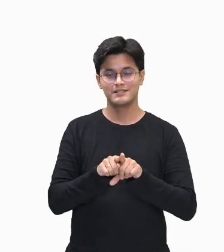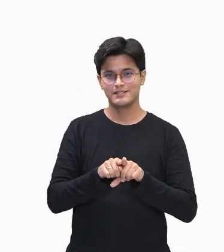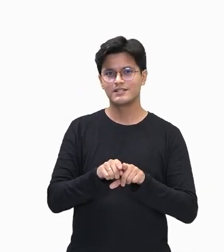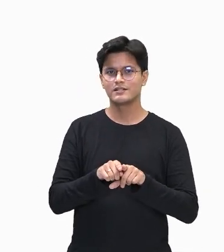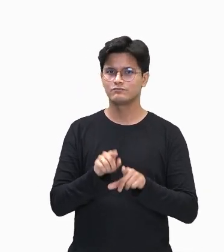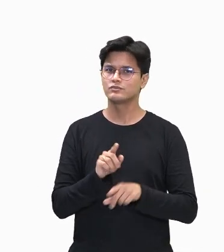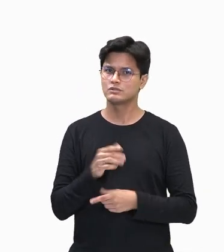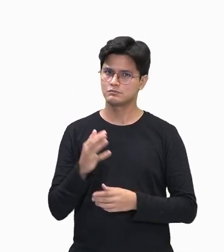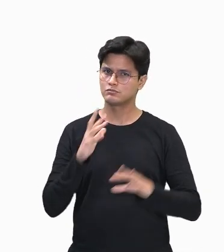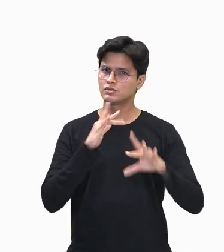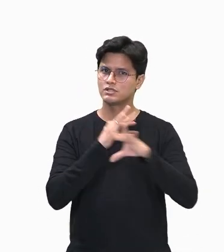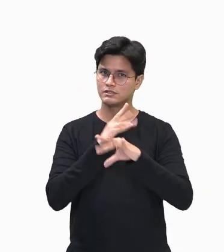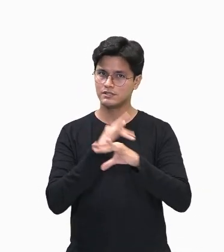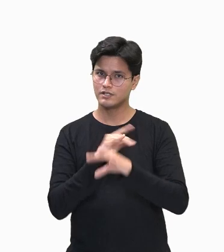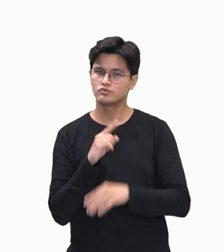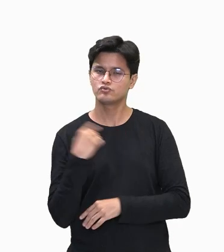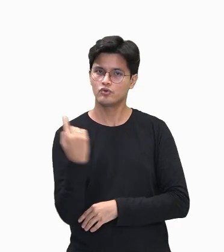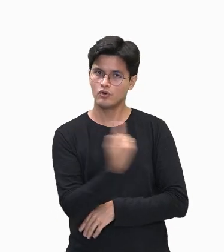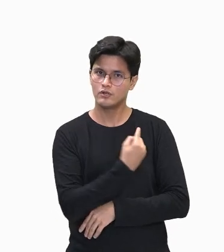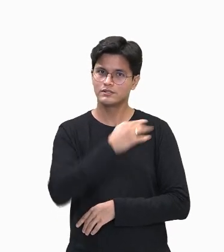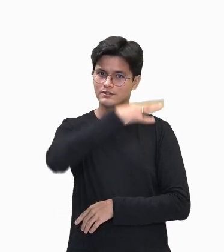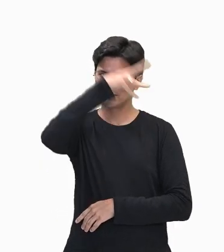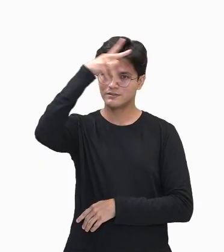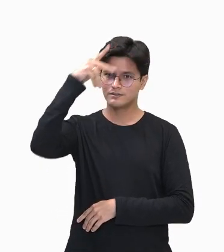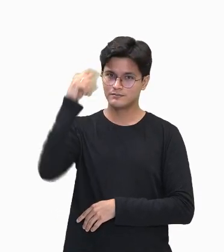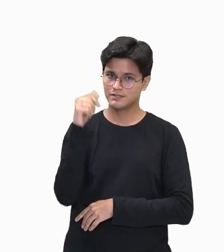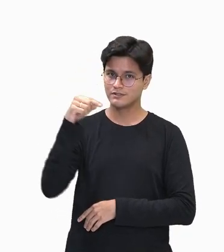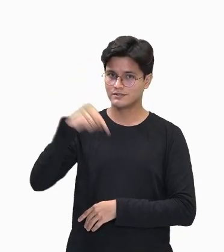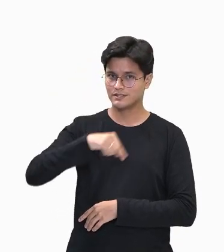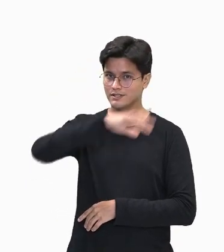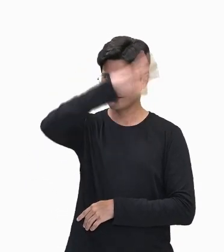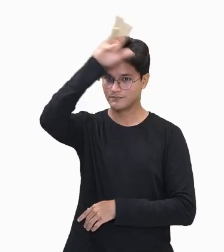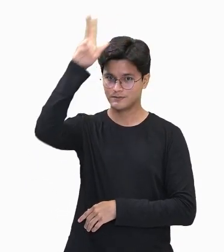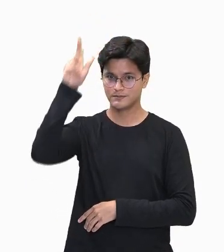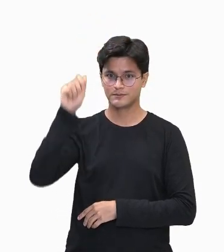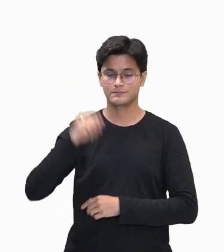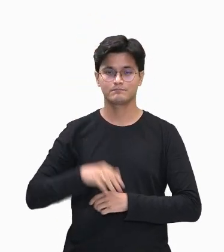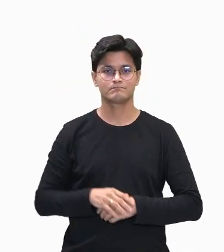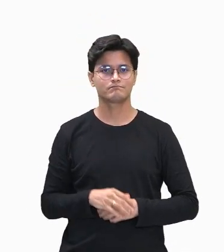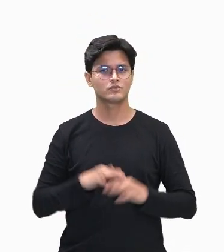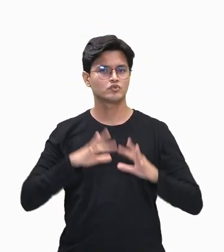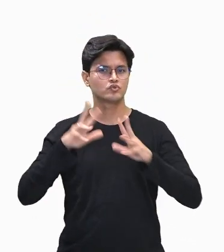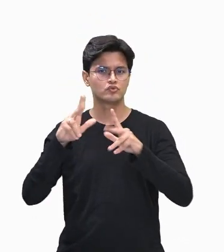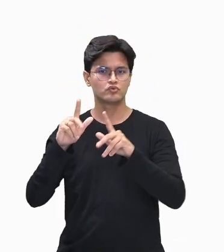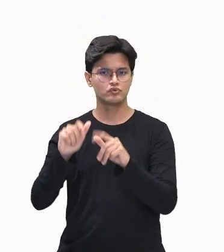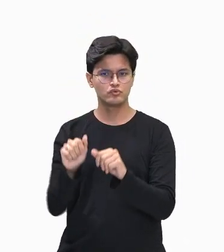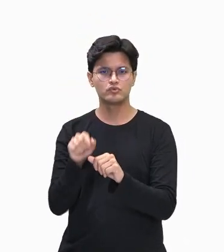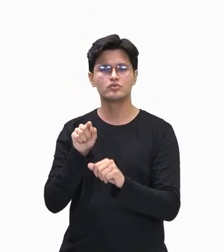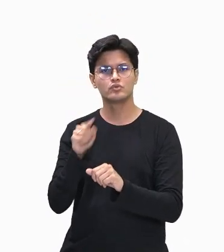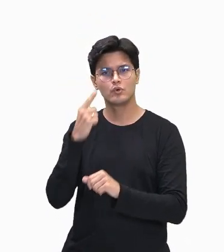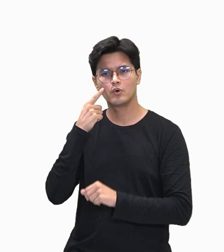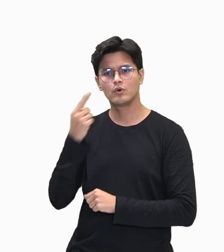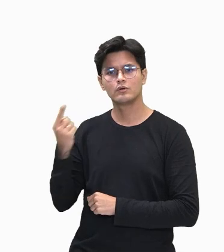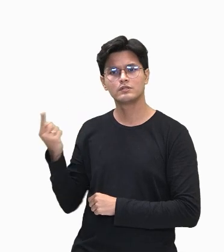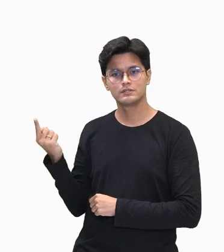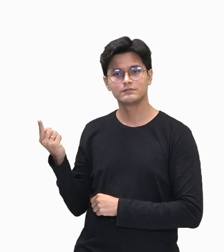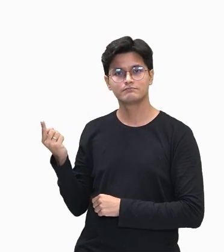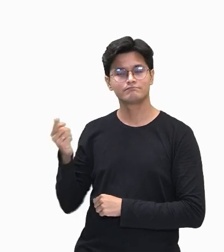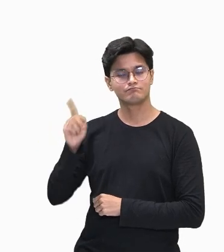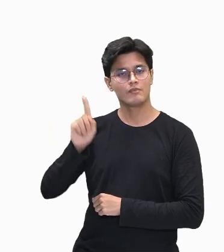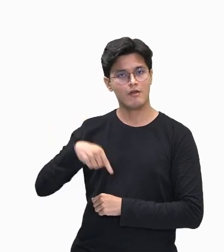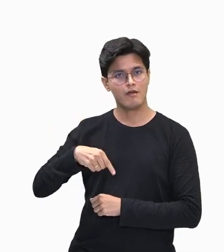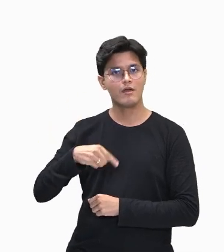cidade de Manaus, né, aqui no Amazonas. Todas essas aí, elas constituem as